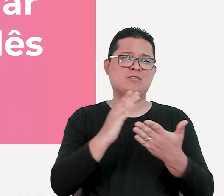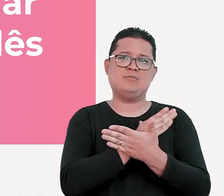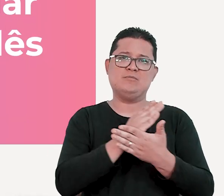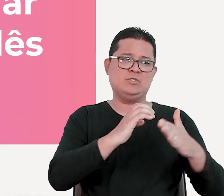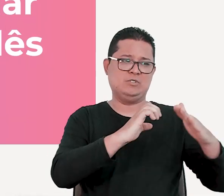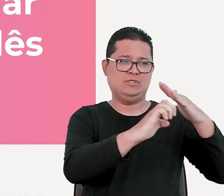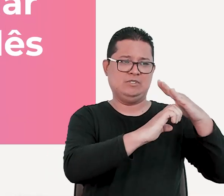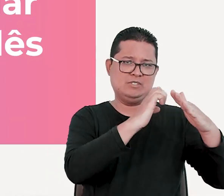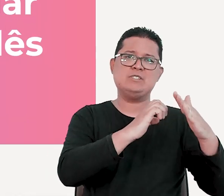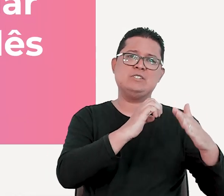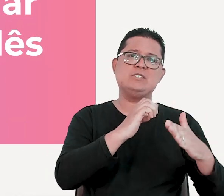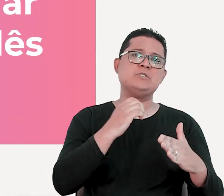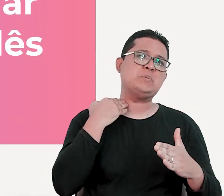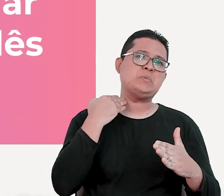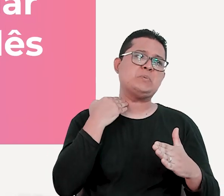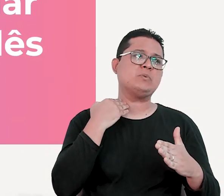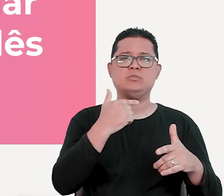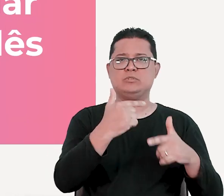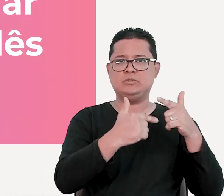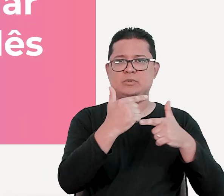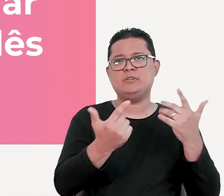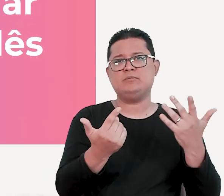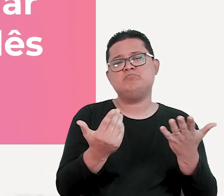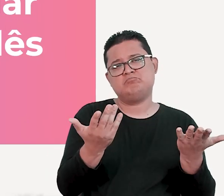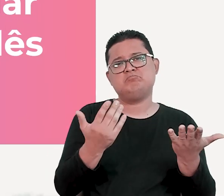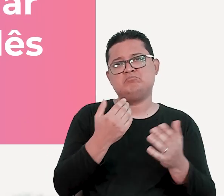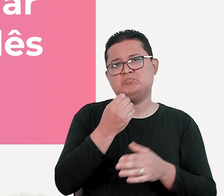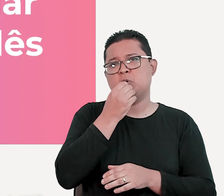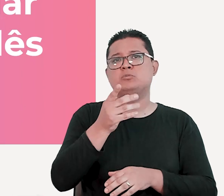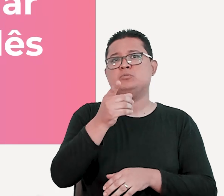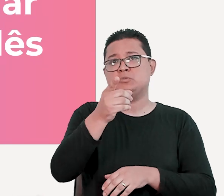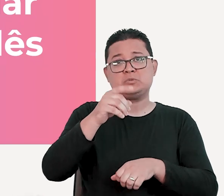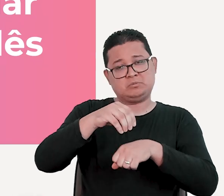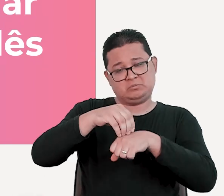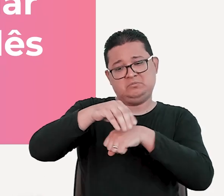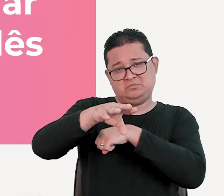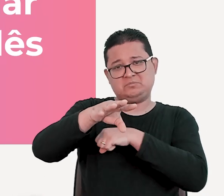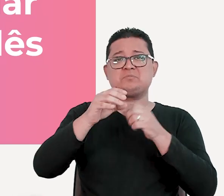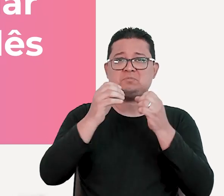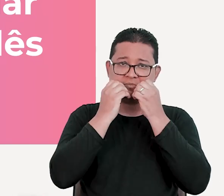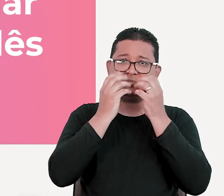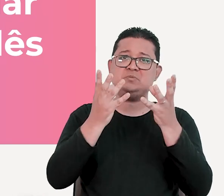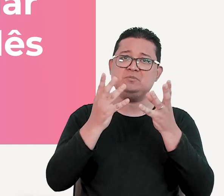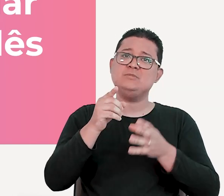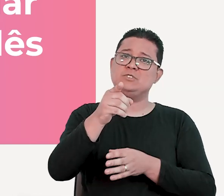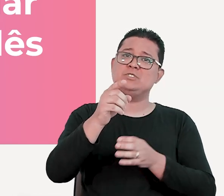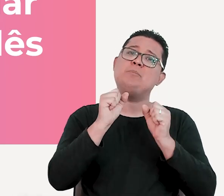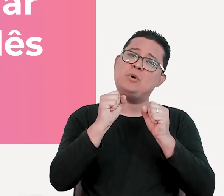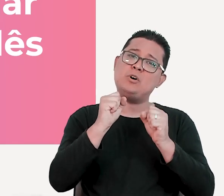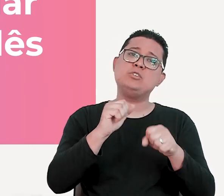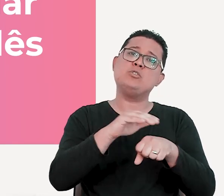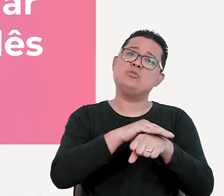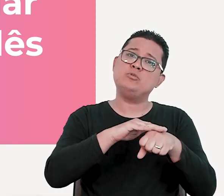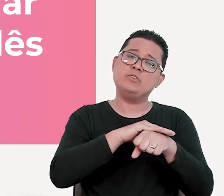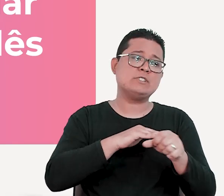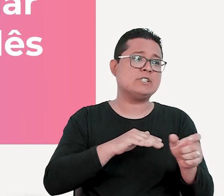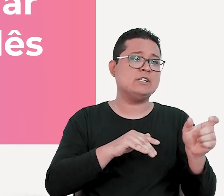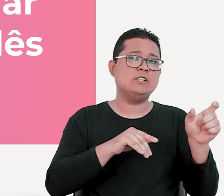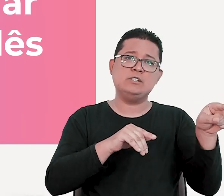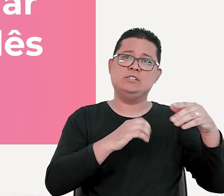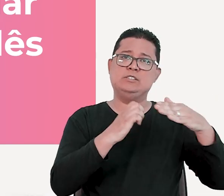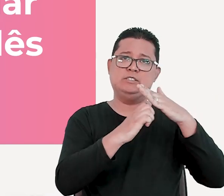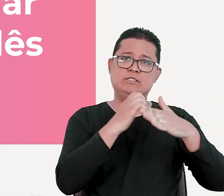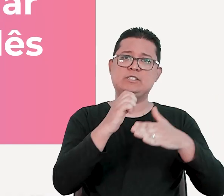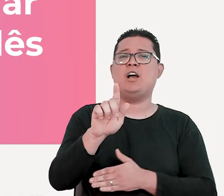Então, eu recomendo, se você quer começar a sair do Brasil para ter um emprego, comece a conversar com a agência. Às vezes,